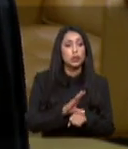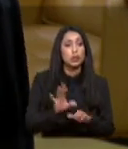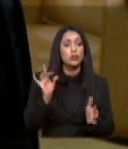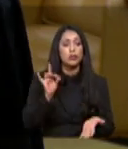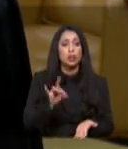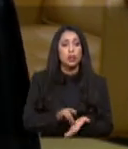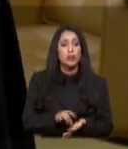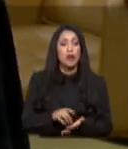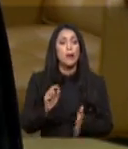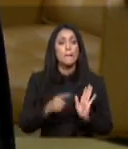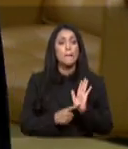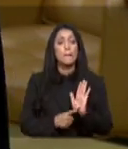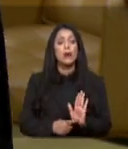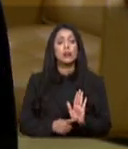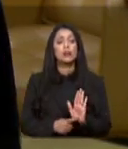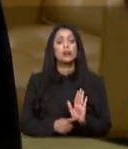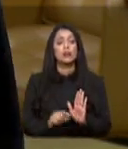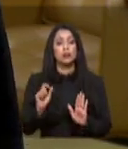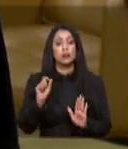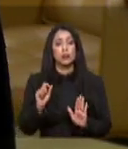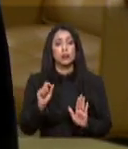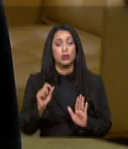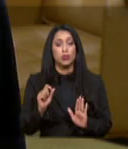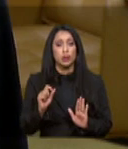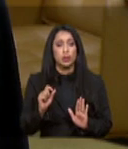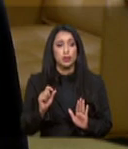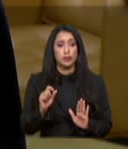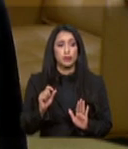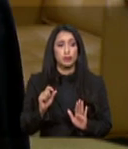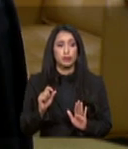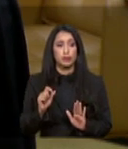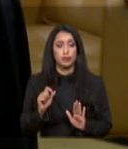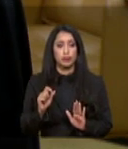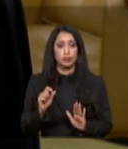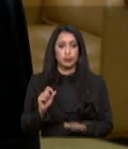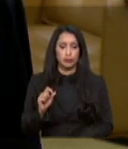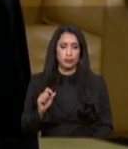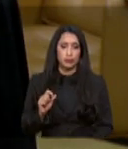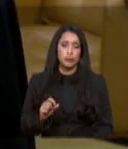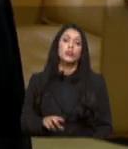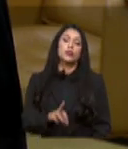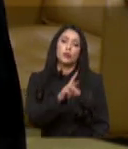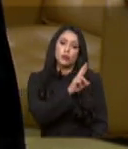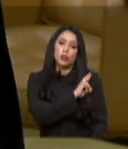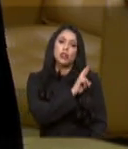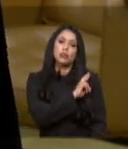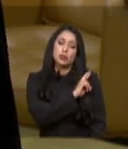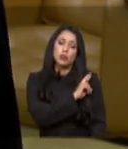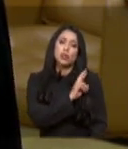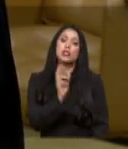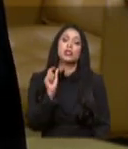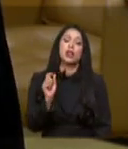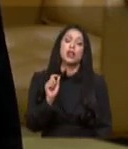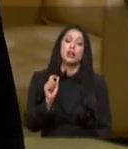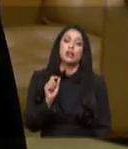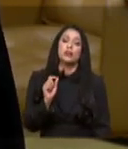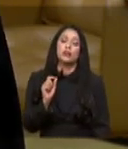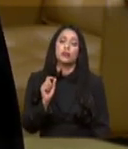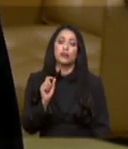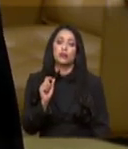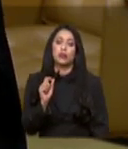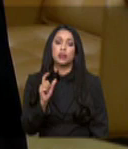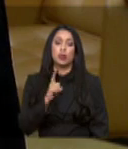substancial, busca, a bem da verdade, uma troca do sujeito responsável pela execução